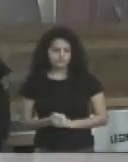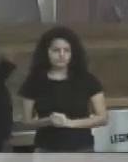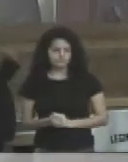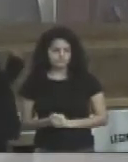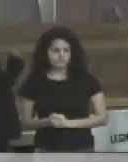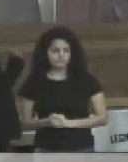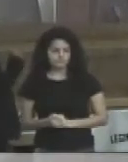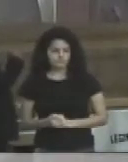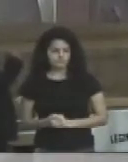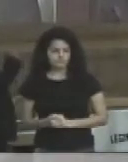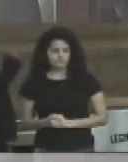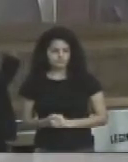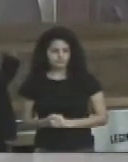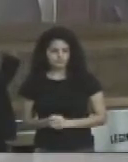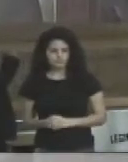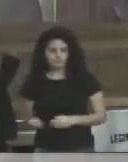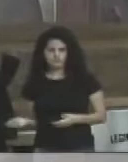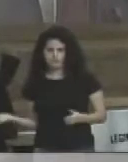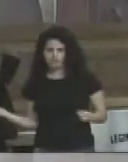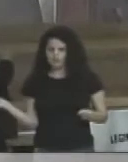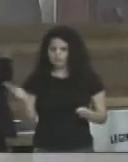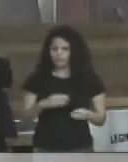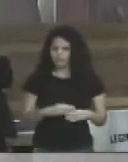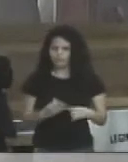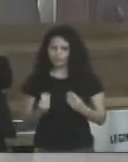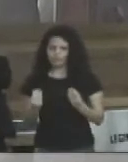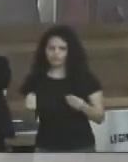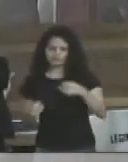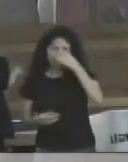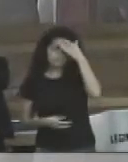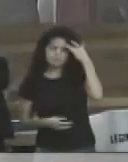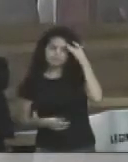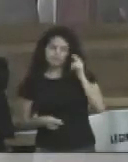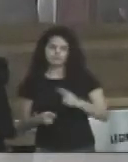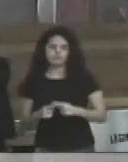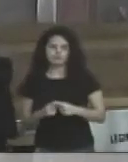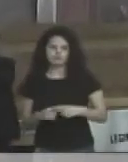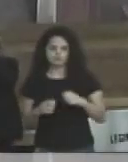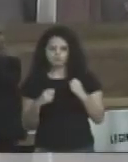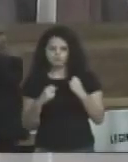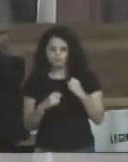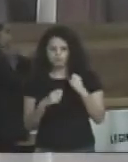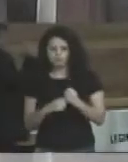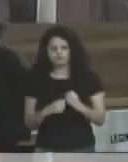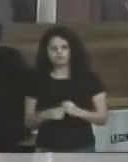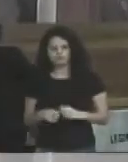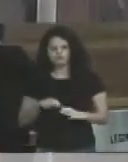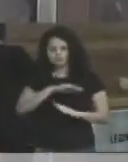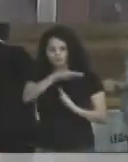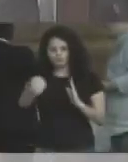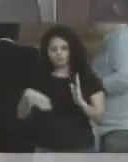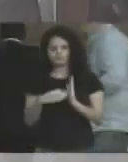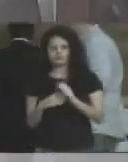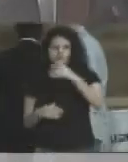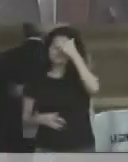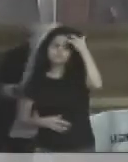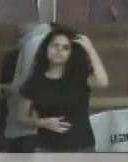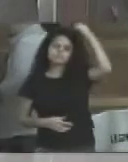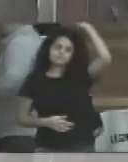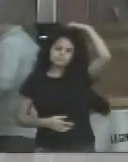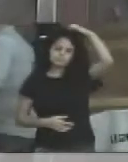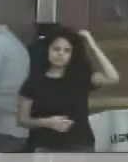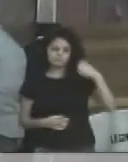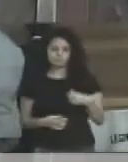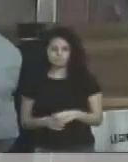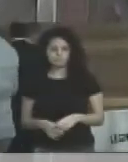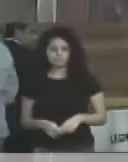né, para a gente mobilizar e tentar levar o máximo de pessoas possível, porque essa é uma briga de todos nós, moradores de Angra dos Reis. Hoje eu estou indicando aqui, entre outras